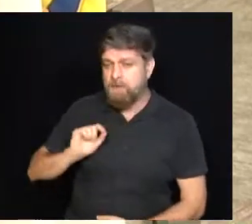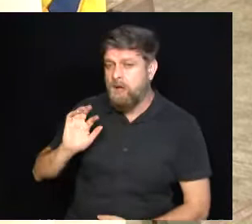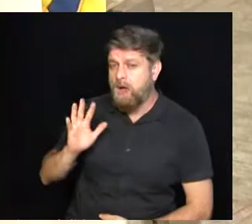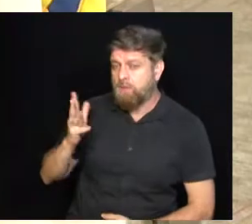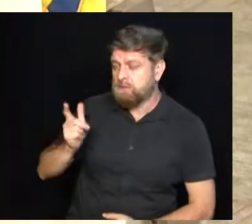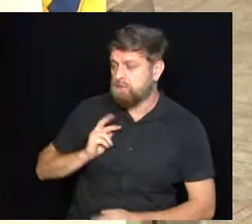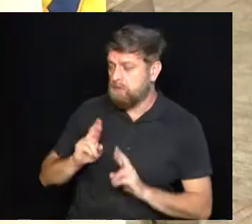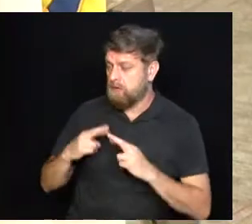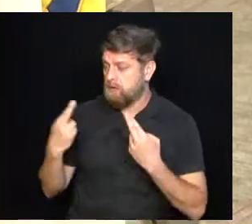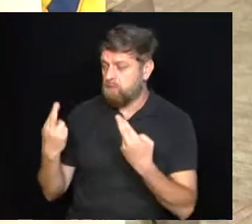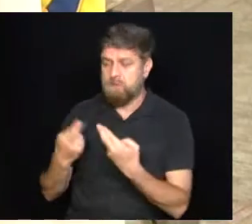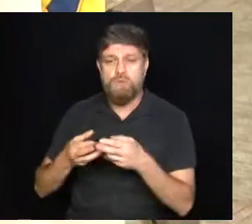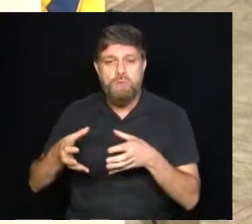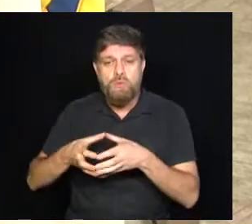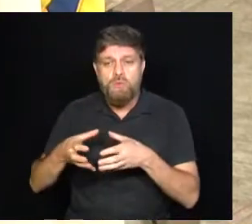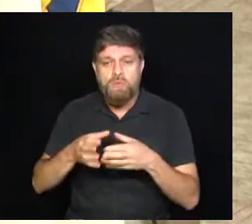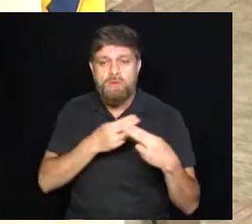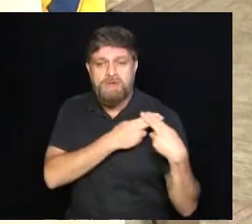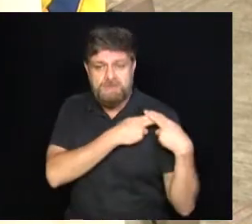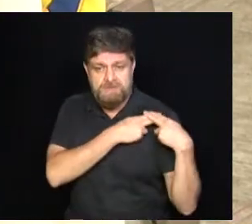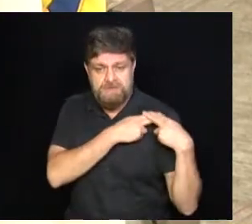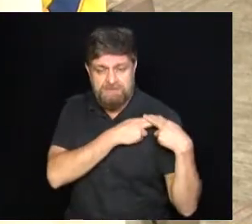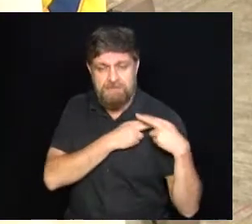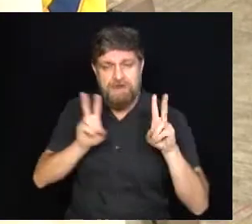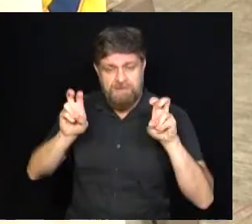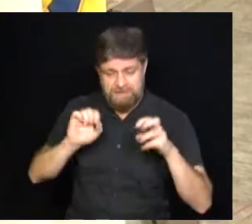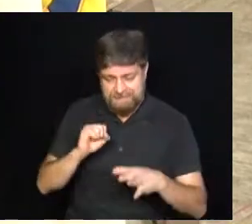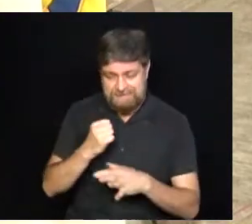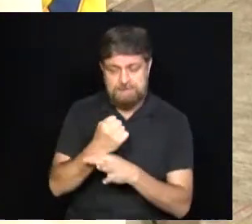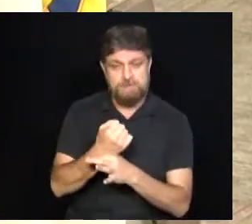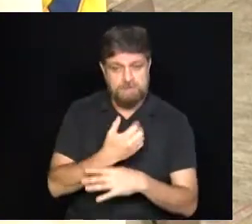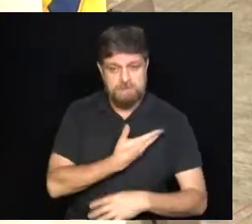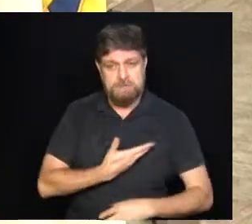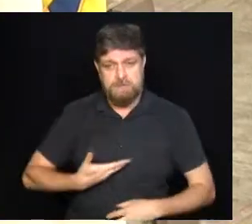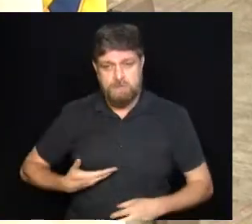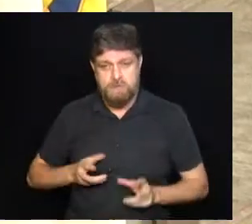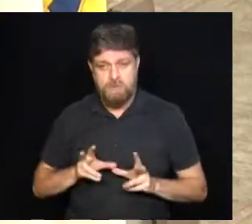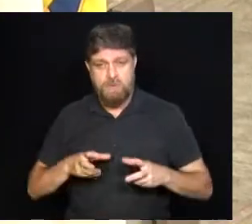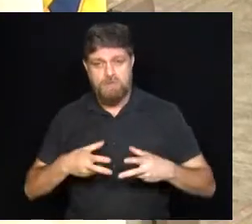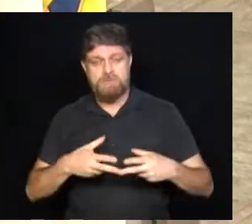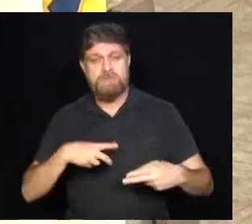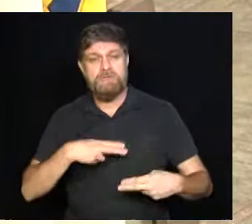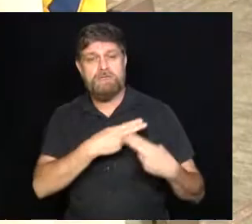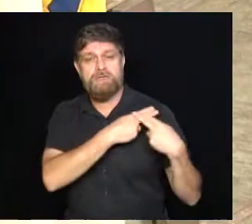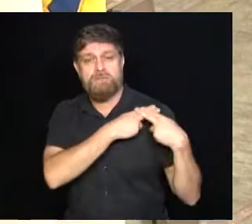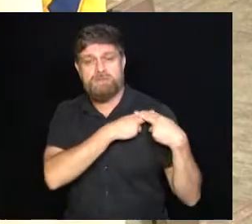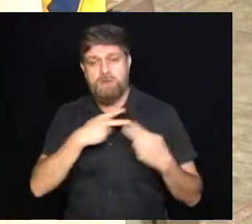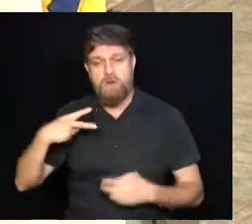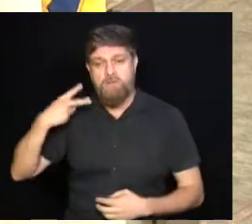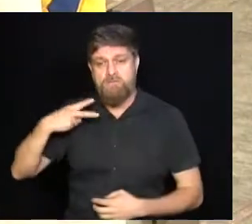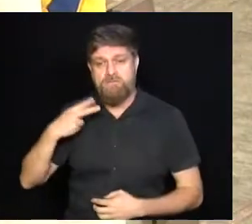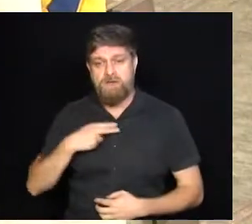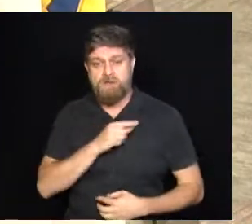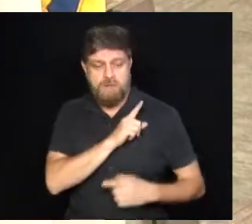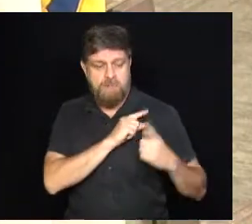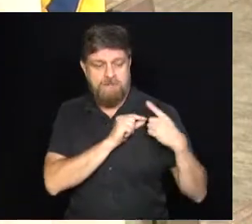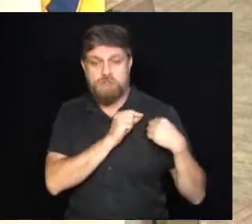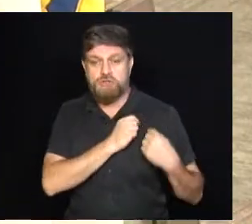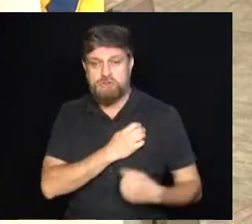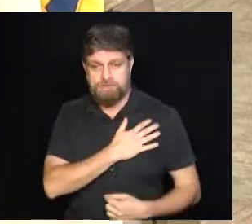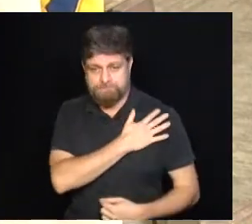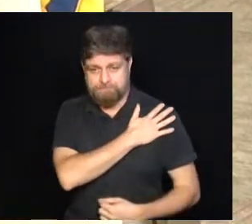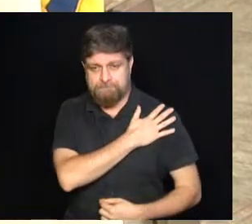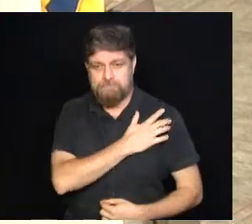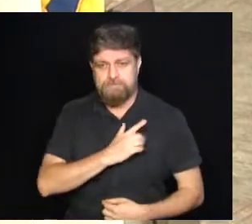reunião da Comissão para Assuntos de Segurança Pública, comissão que é presidida pelo vereador Major Jaime. Na tarde de hoje,